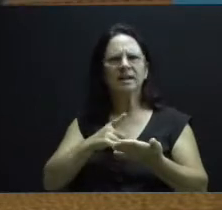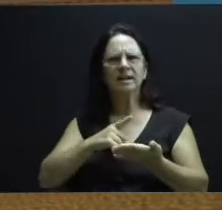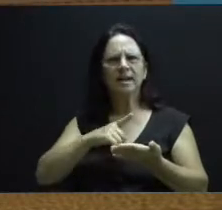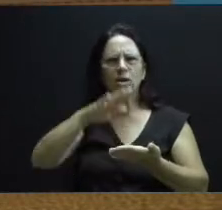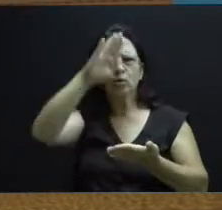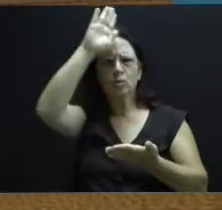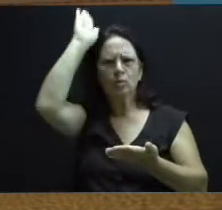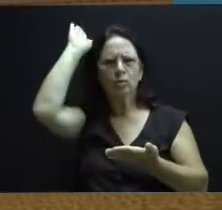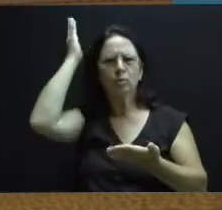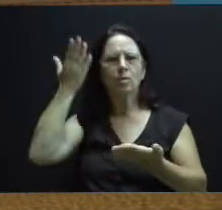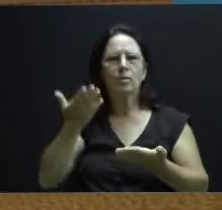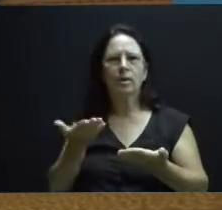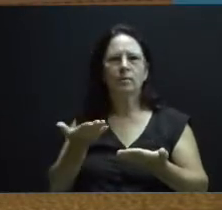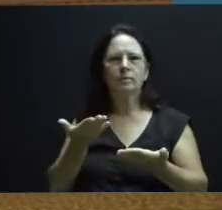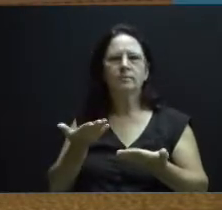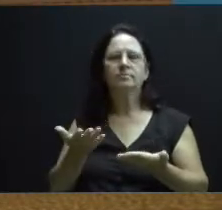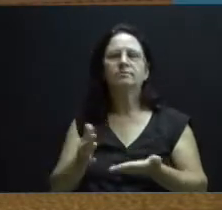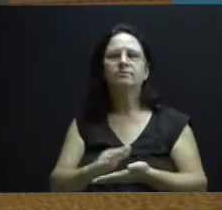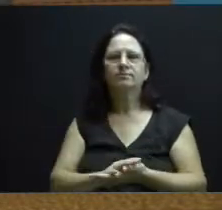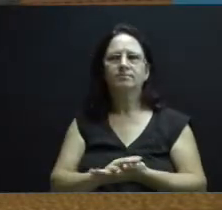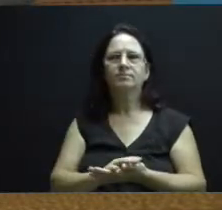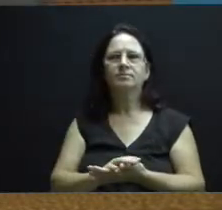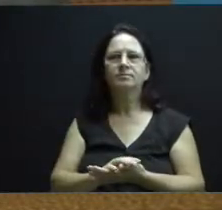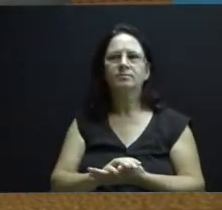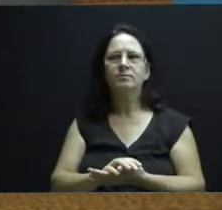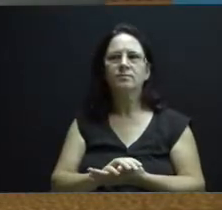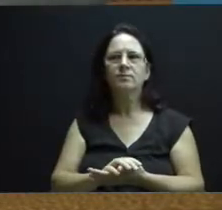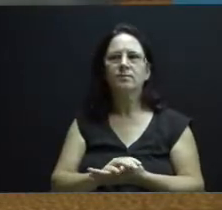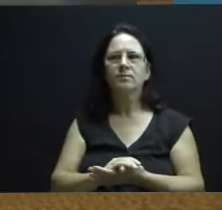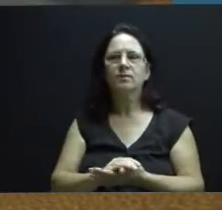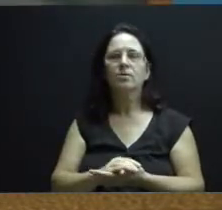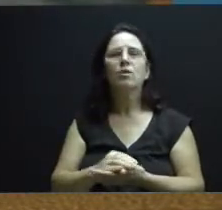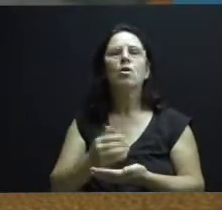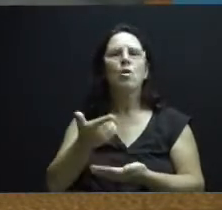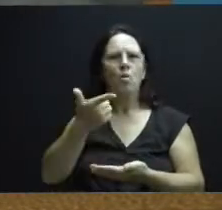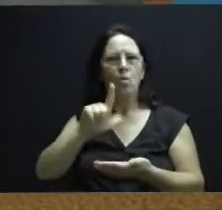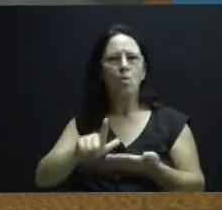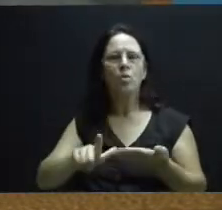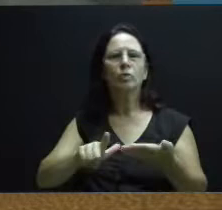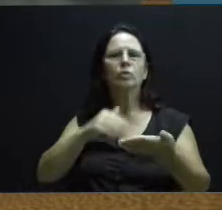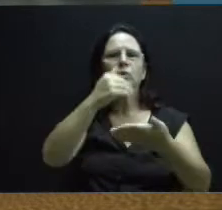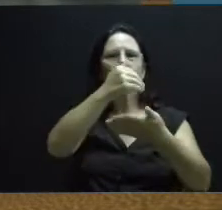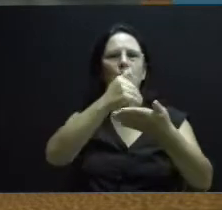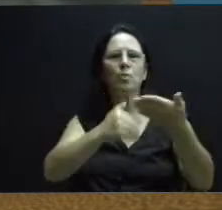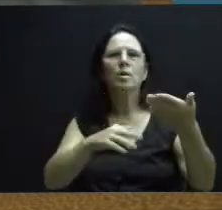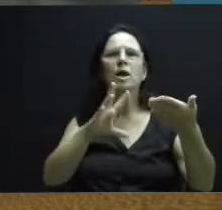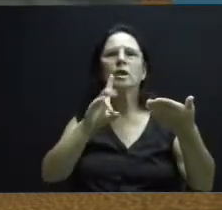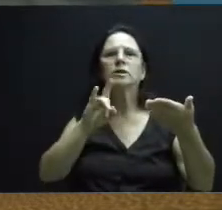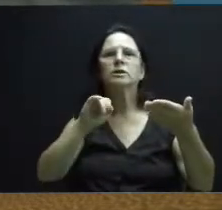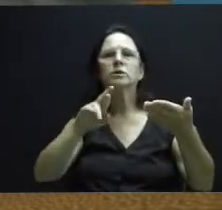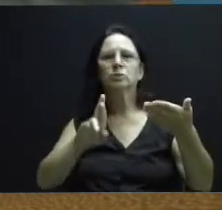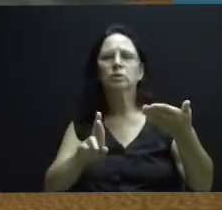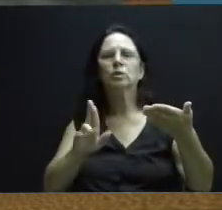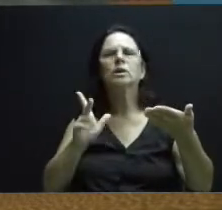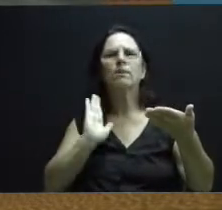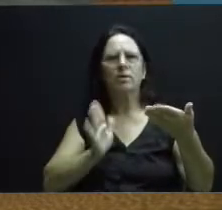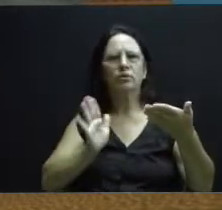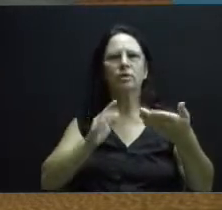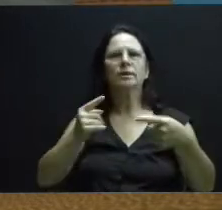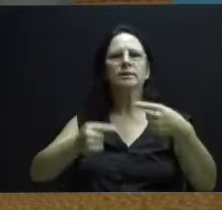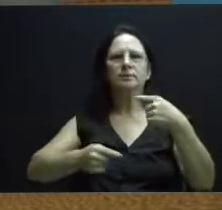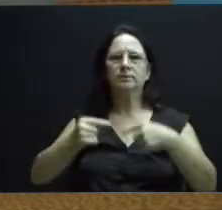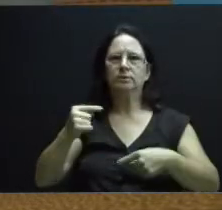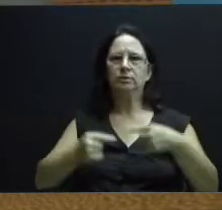não esse é um ponto o plano diretor já está sendo discutido na prefeitura municipal de cubatão